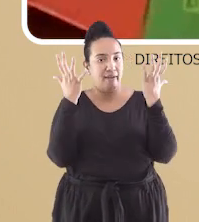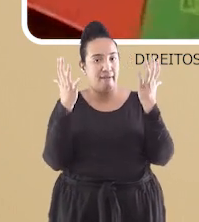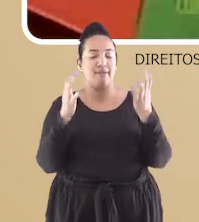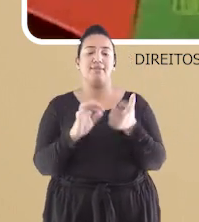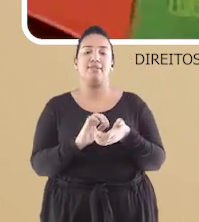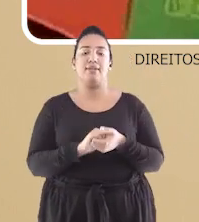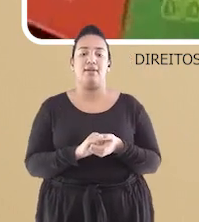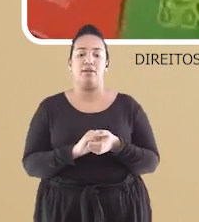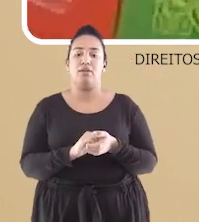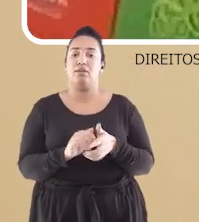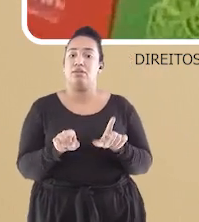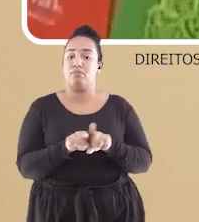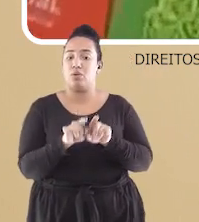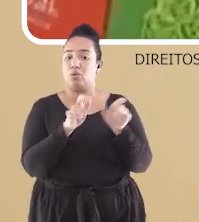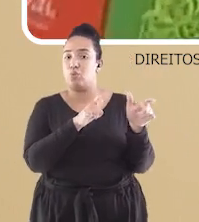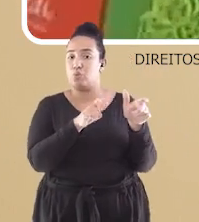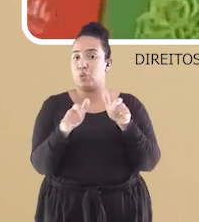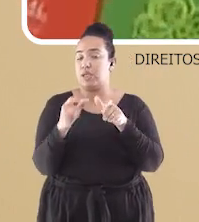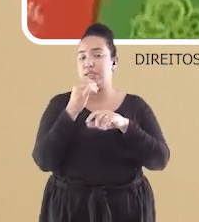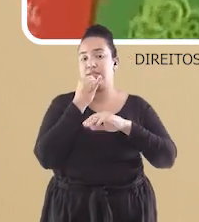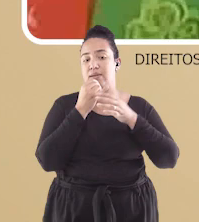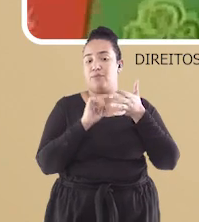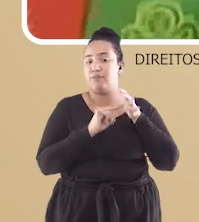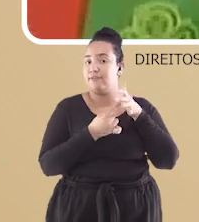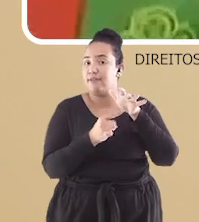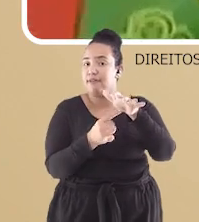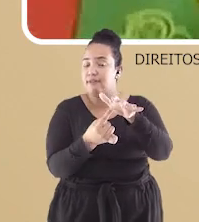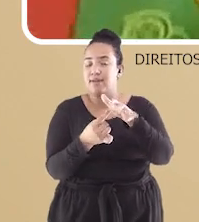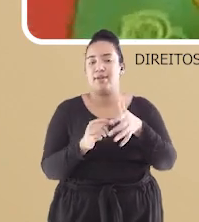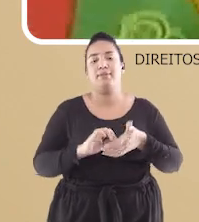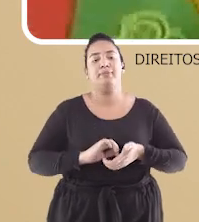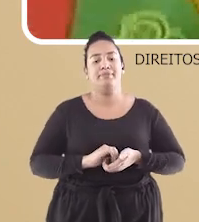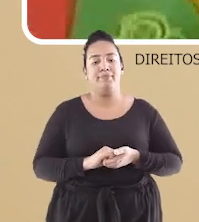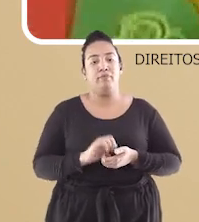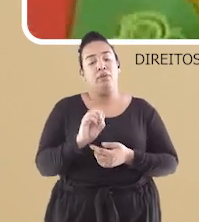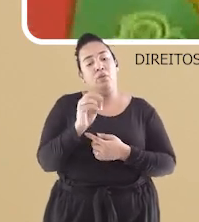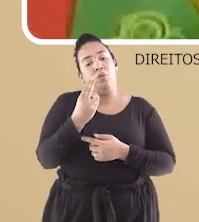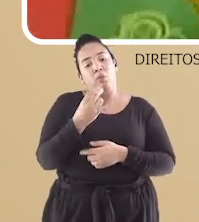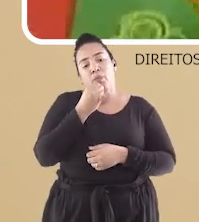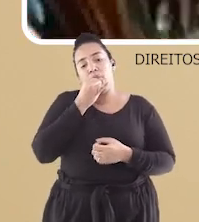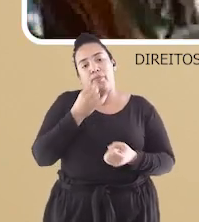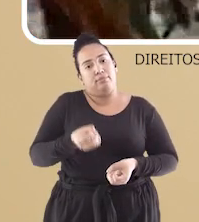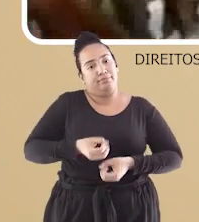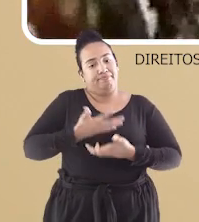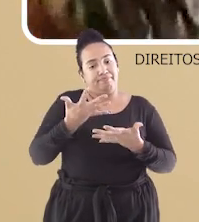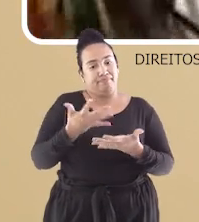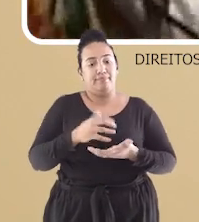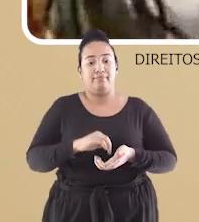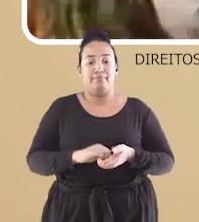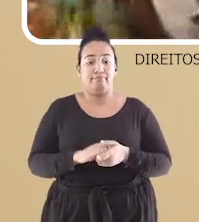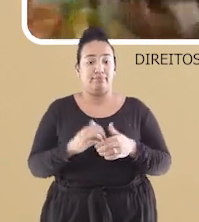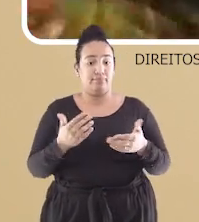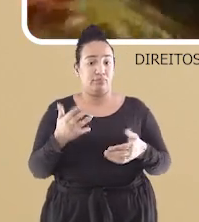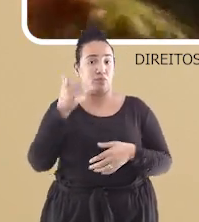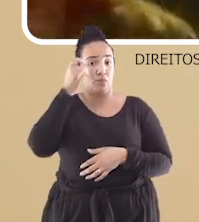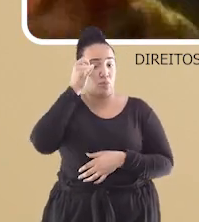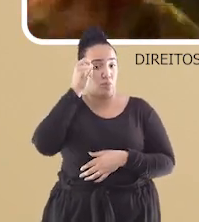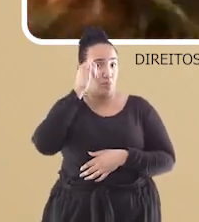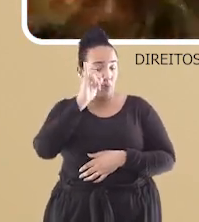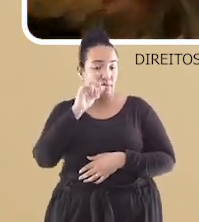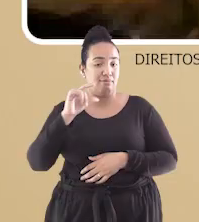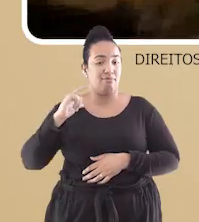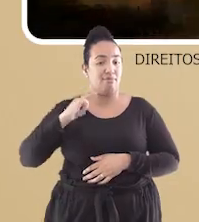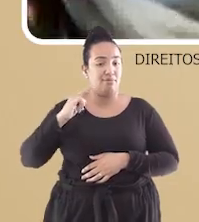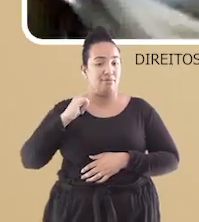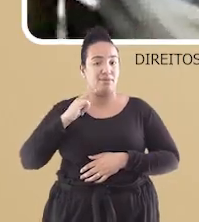festas, os lugares assim como feiras, mercados, né? Ou as formas de expressão. O boi reúne elementos